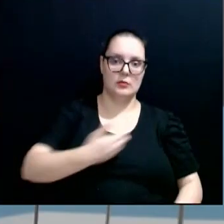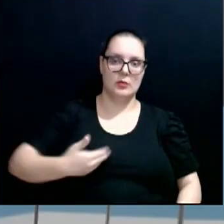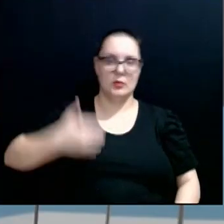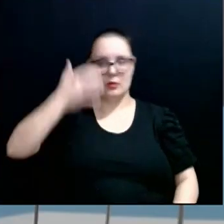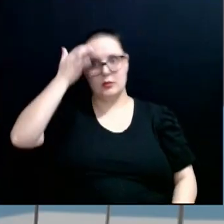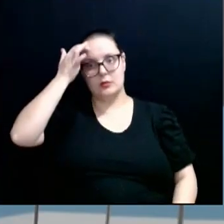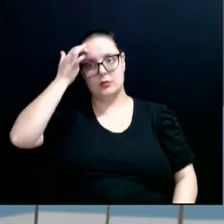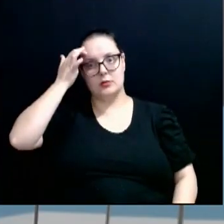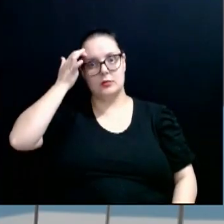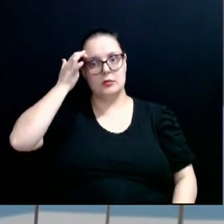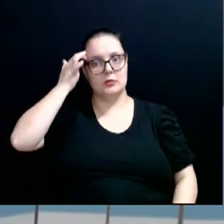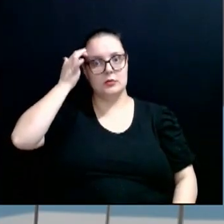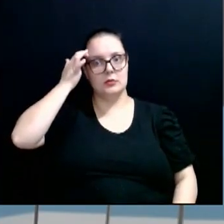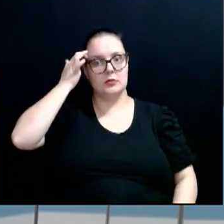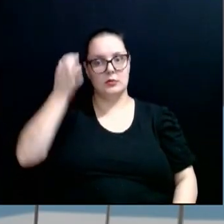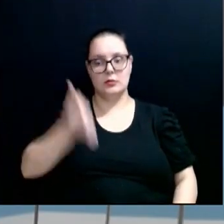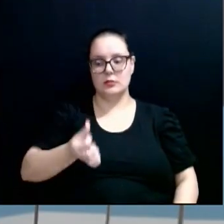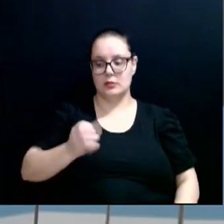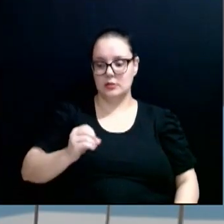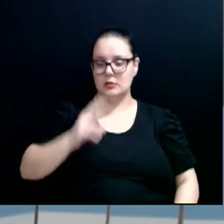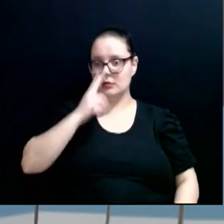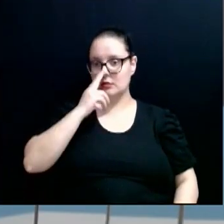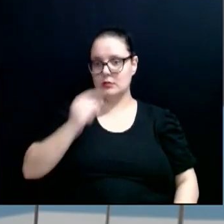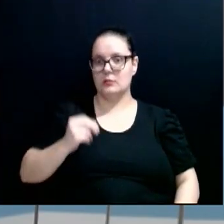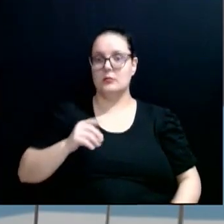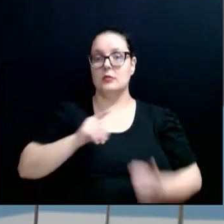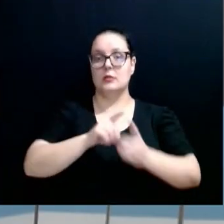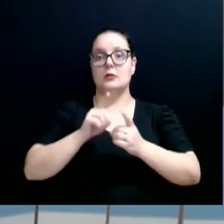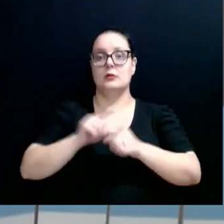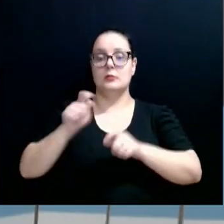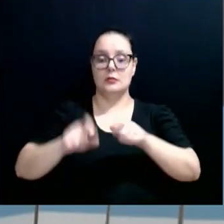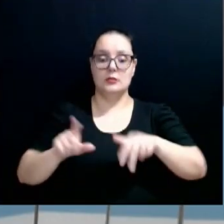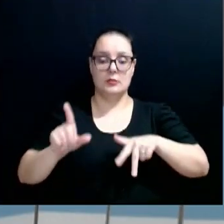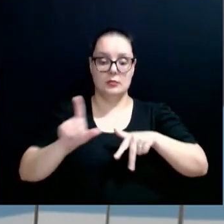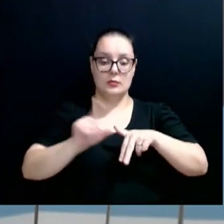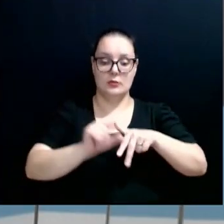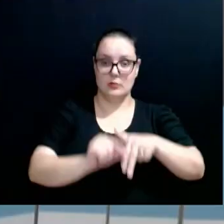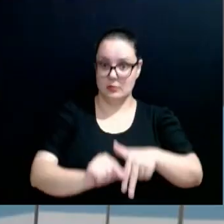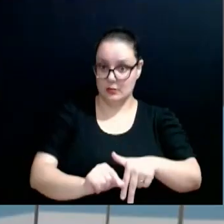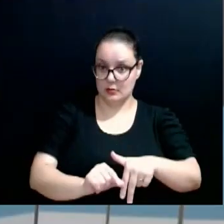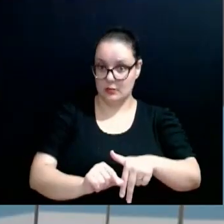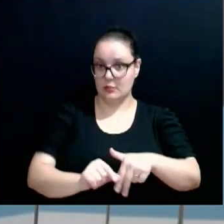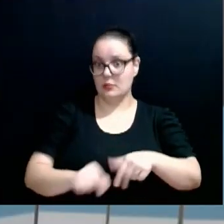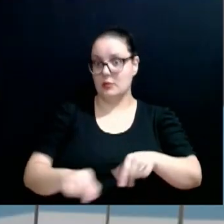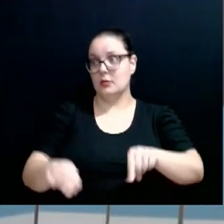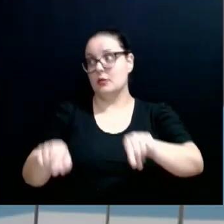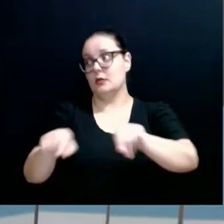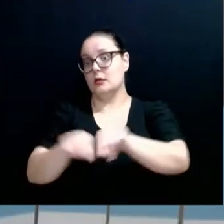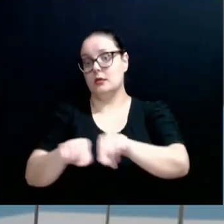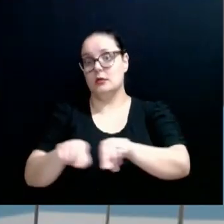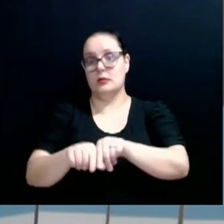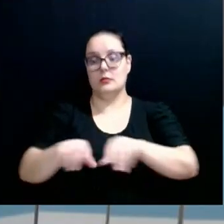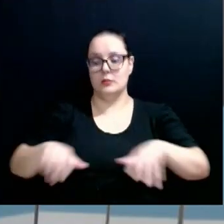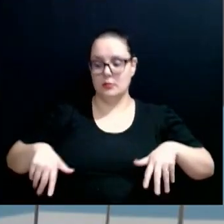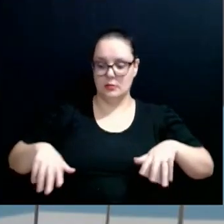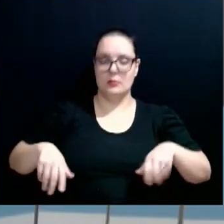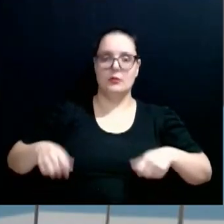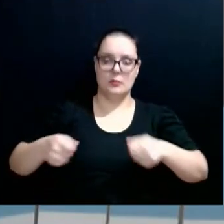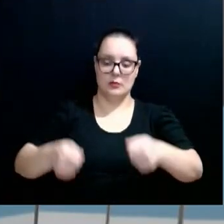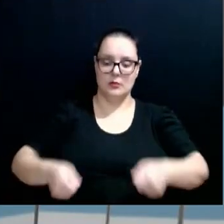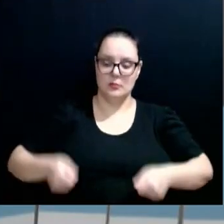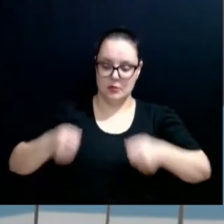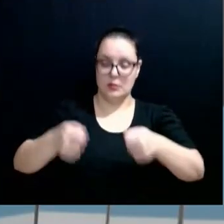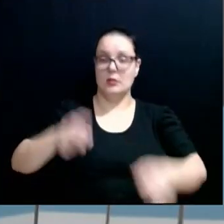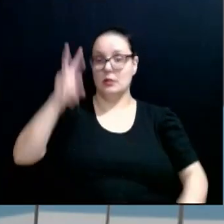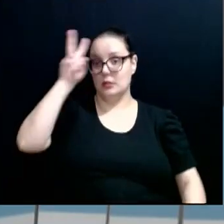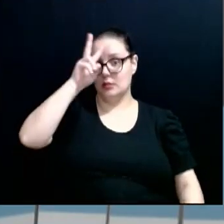para atender a pessoa com mobilidade reduzida e cadeirante, andador. Lembrando que